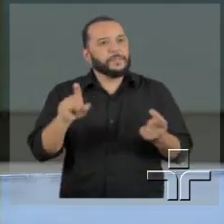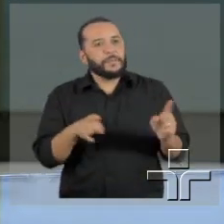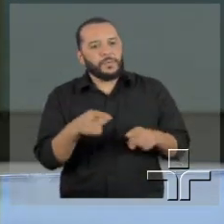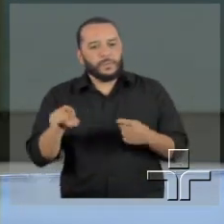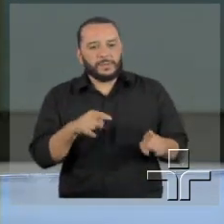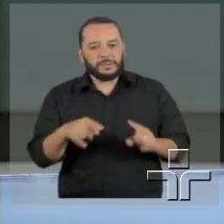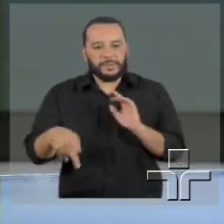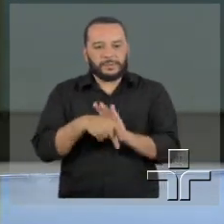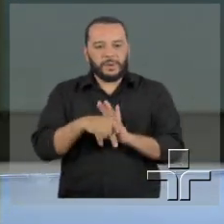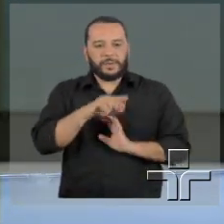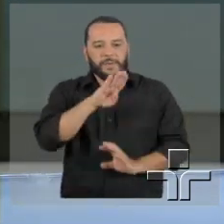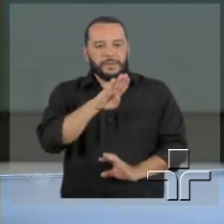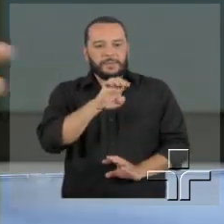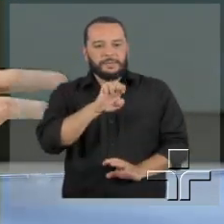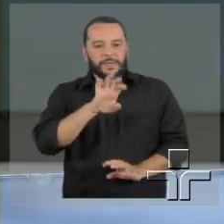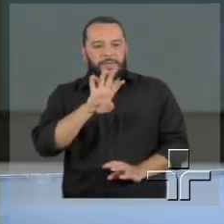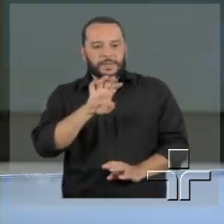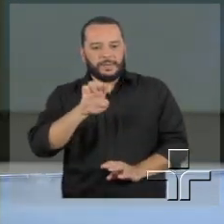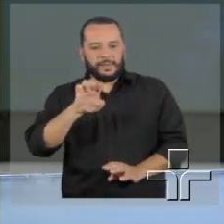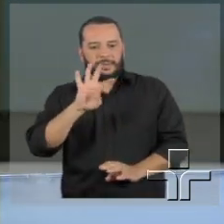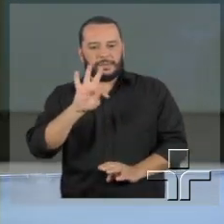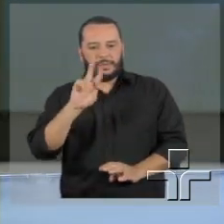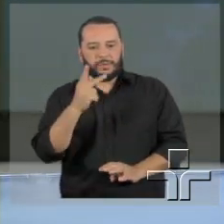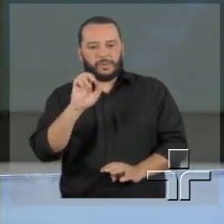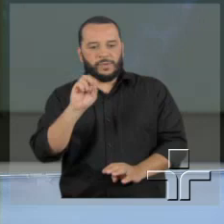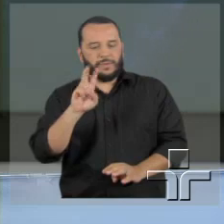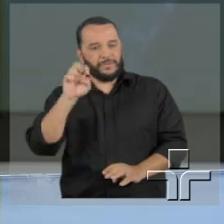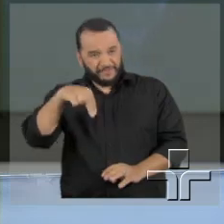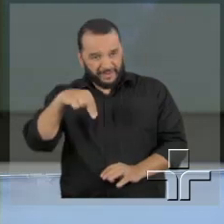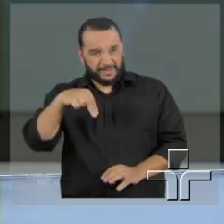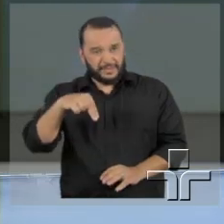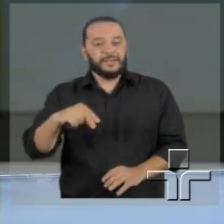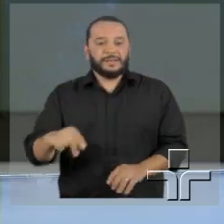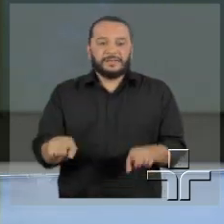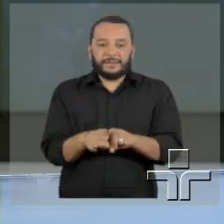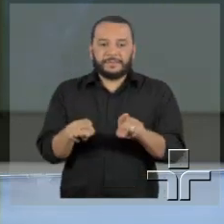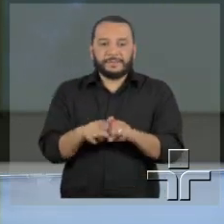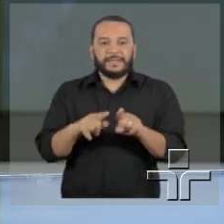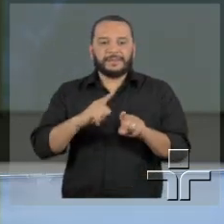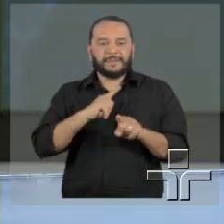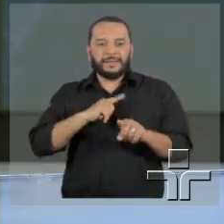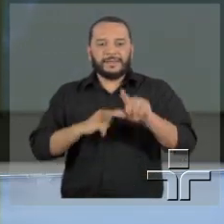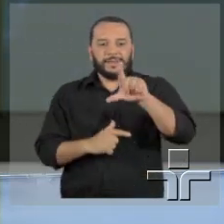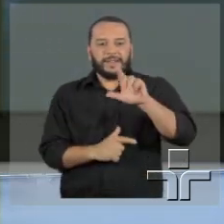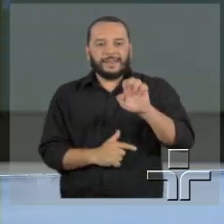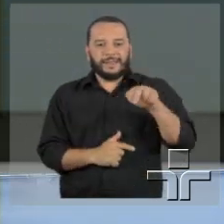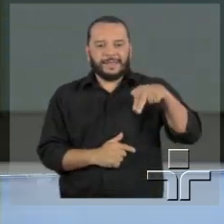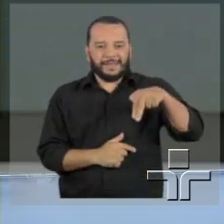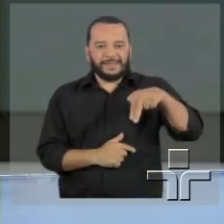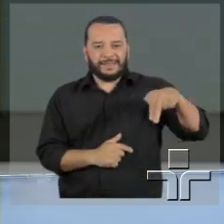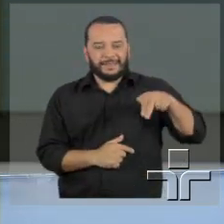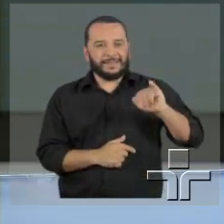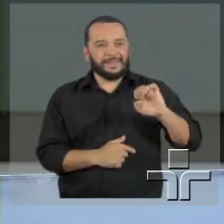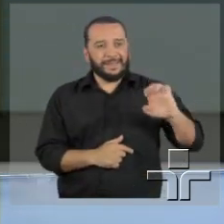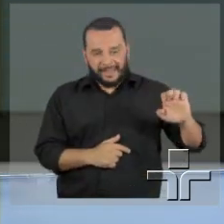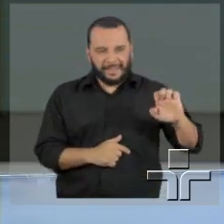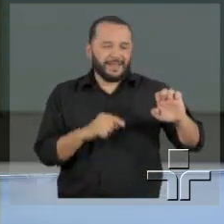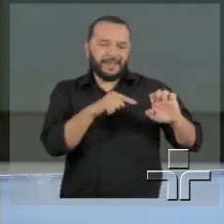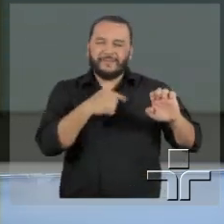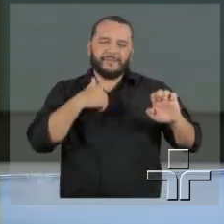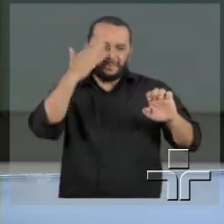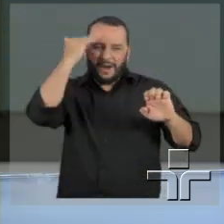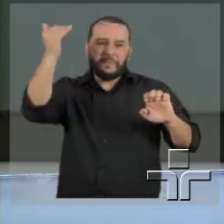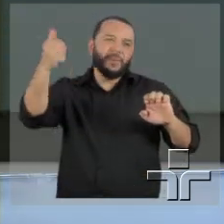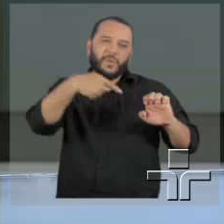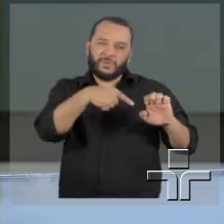Beethoven. O Lenine, é um dos grandes nomes da sua geração. Ele, além de ser um